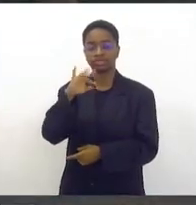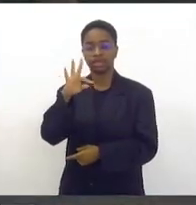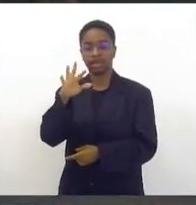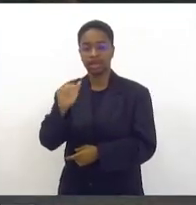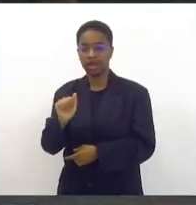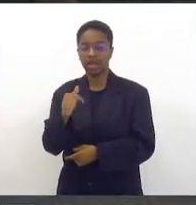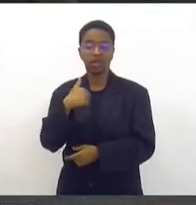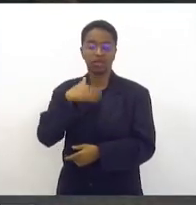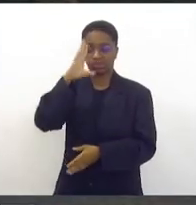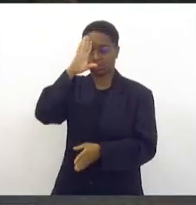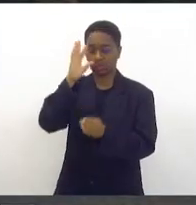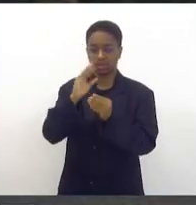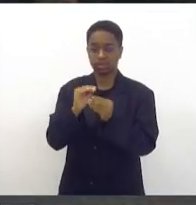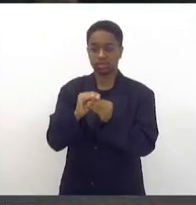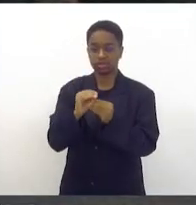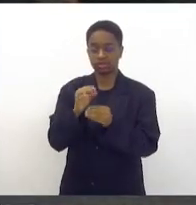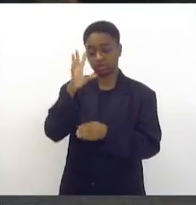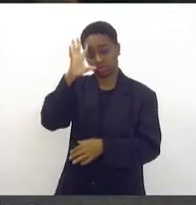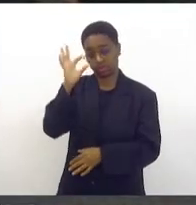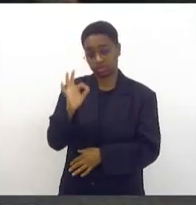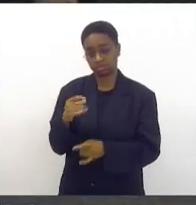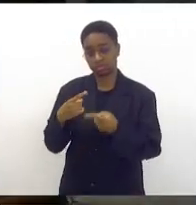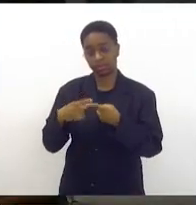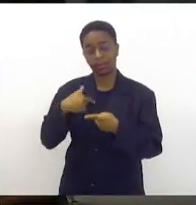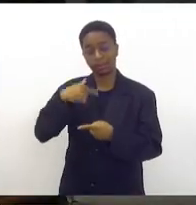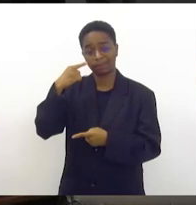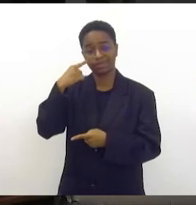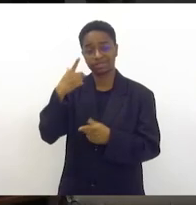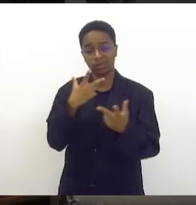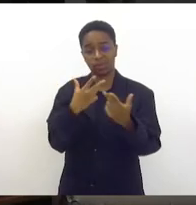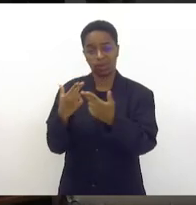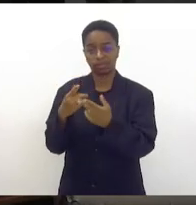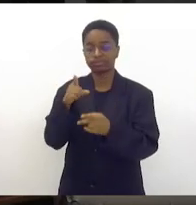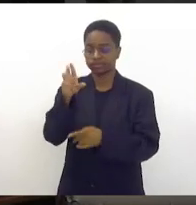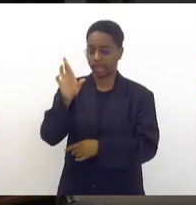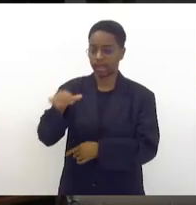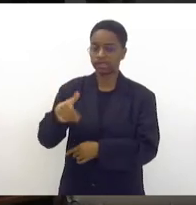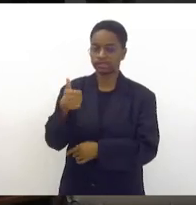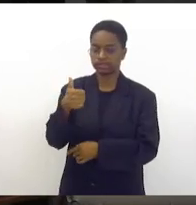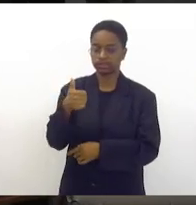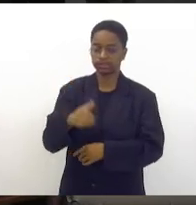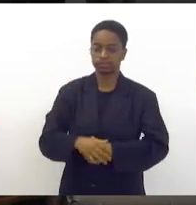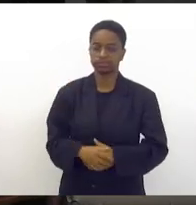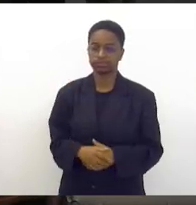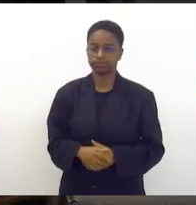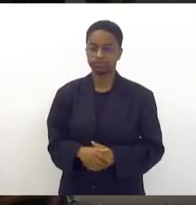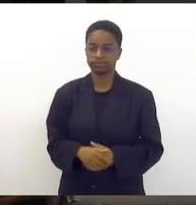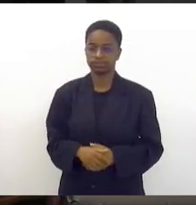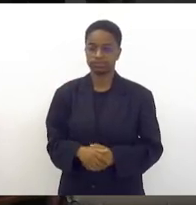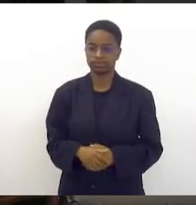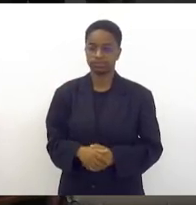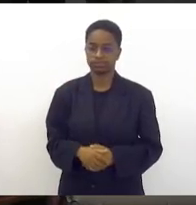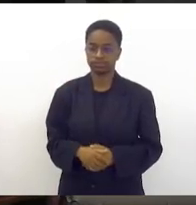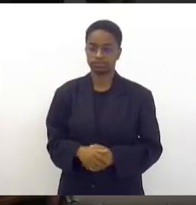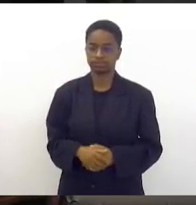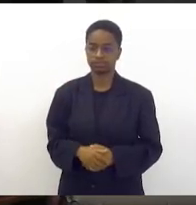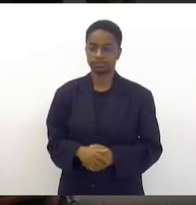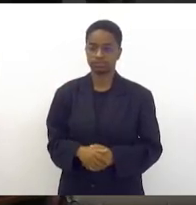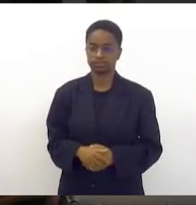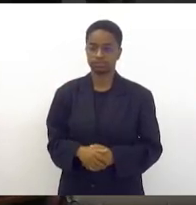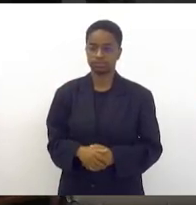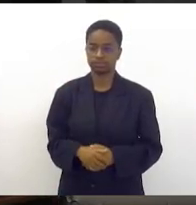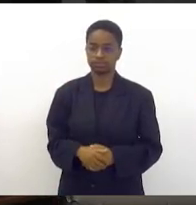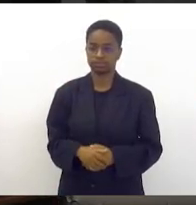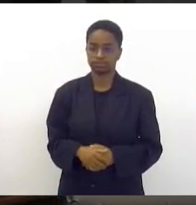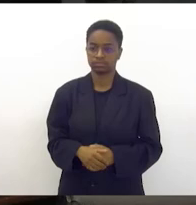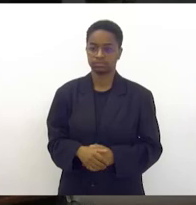estava igualzinho. O senhor tem toda a razão. Senhor presidente. Pode ser. Mas aí tem que se fazer na